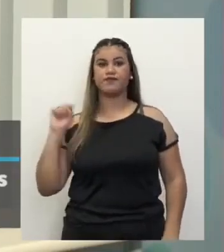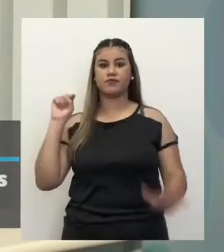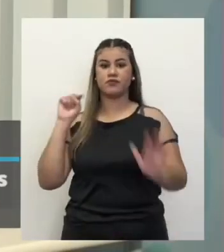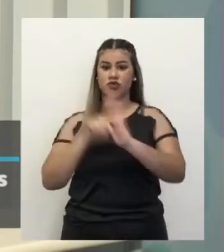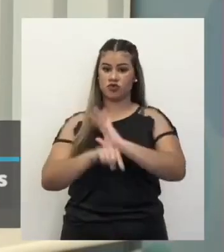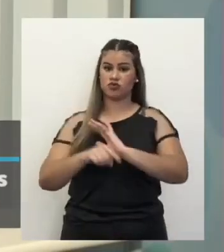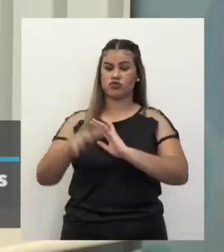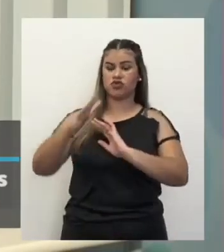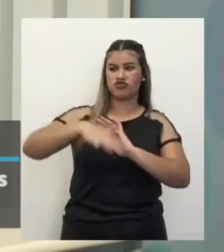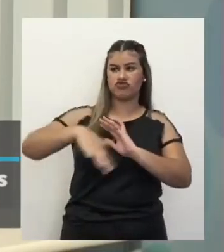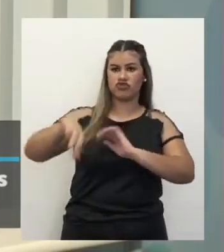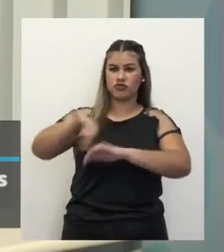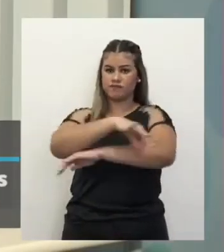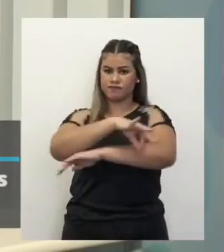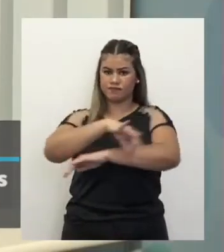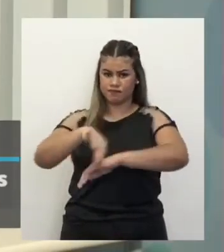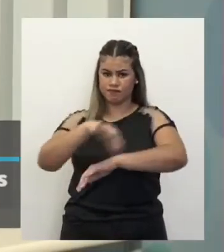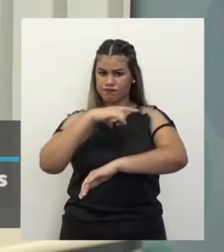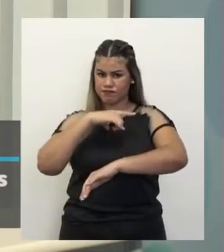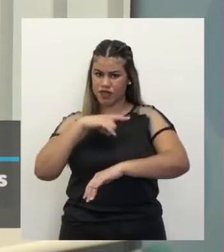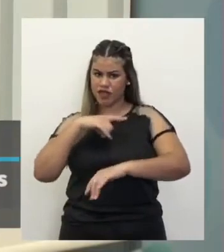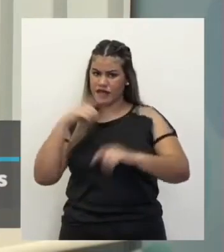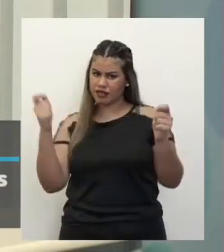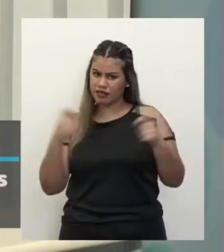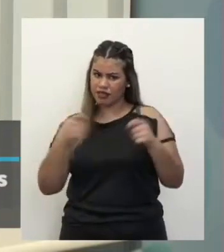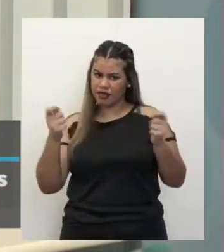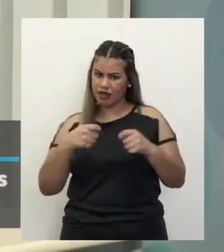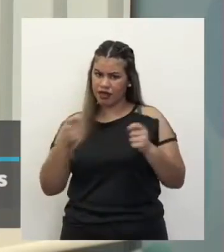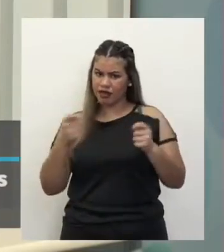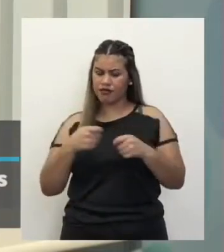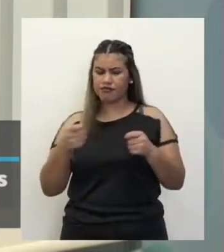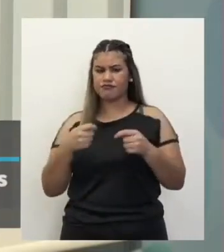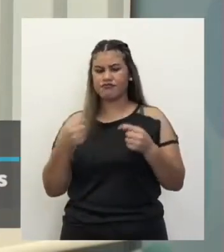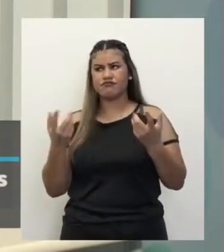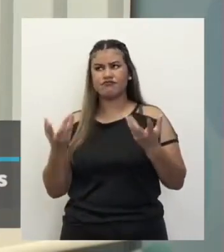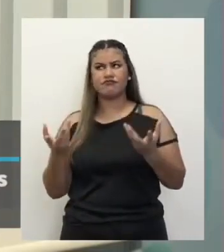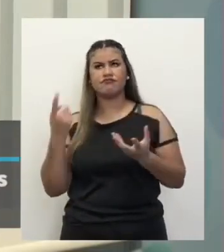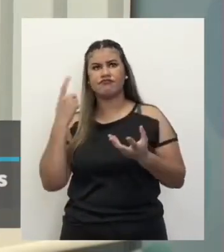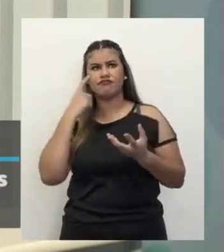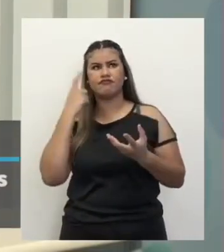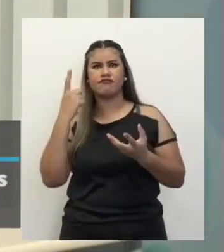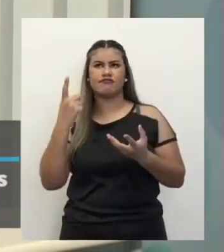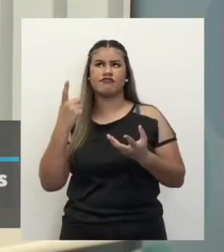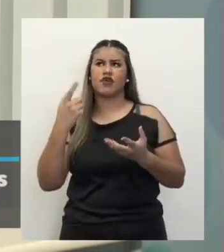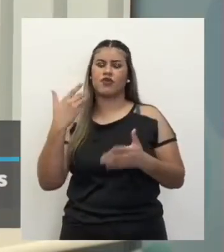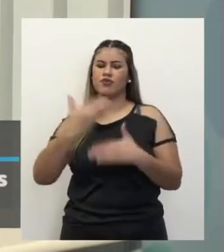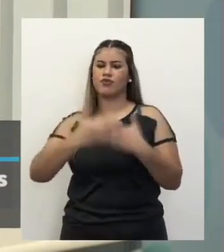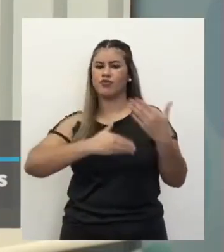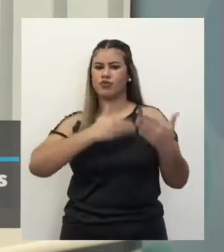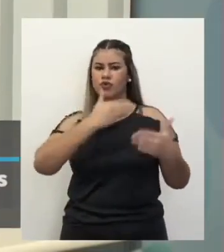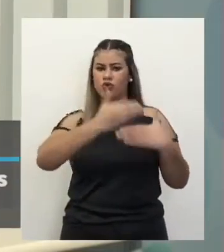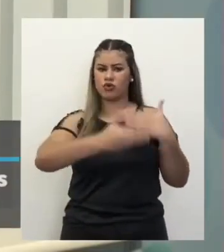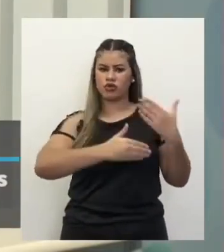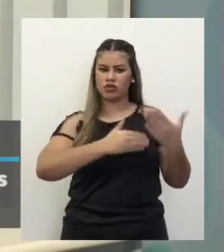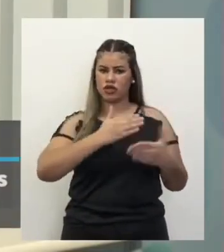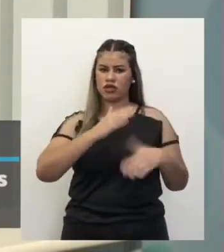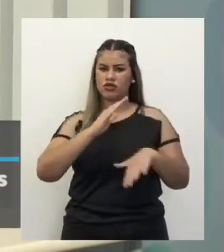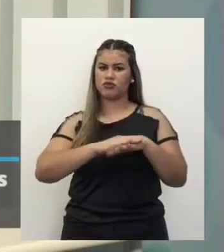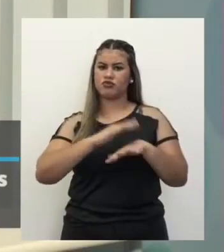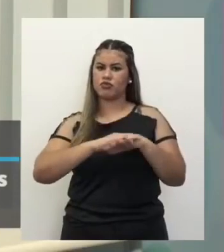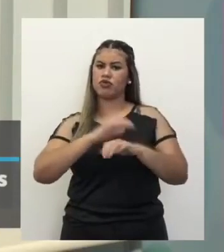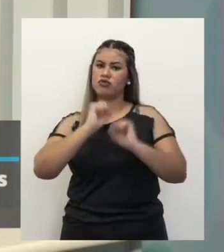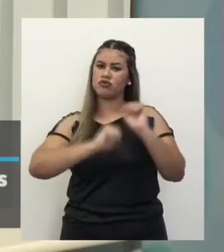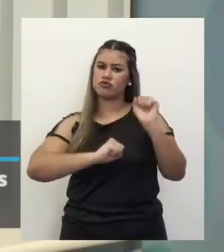estrutura suficiente, infraestrutura suficiente, né, para ter um processo de instalação de indústrias